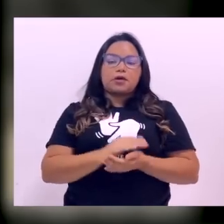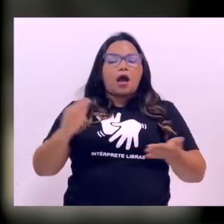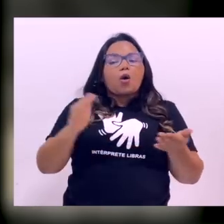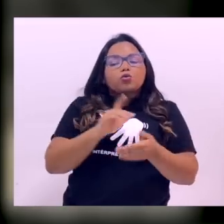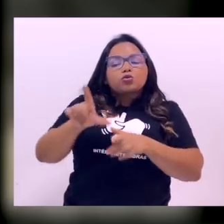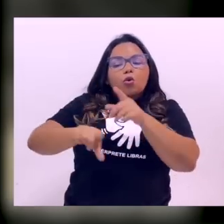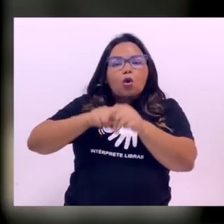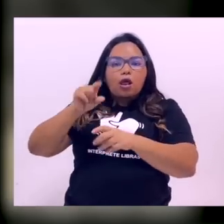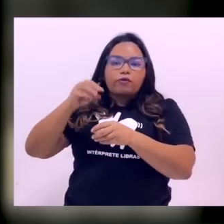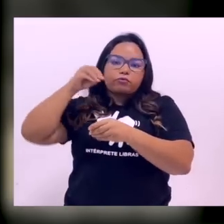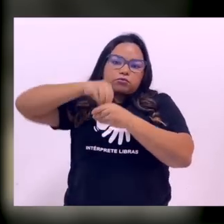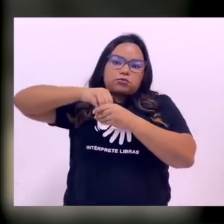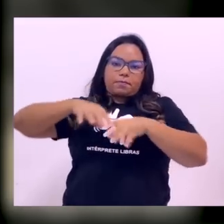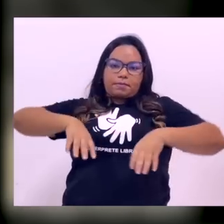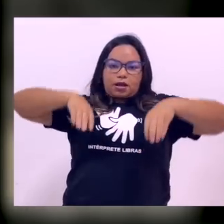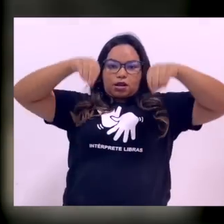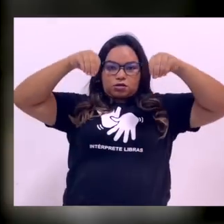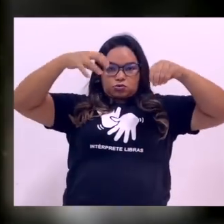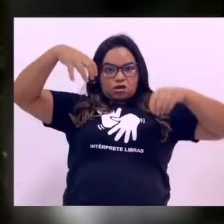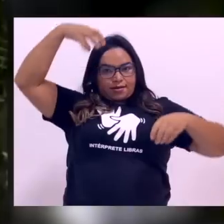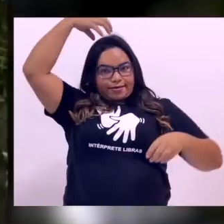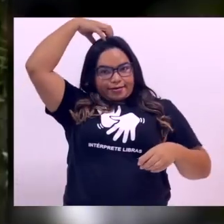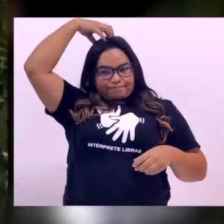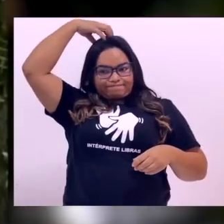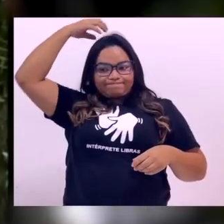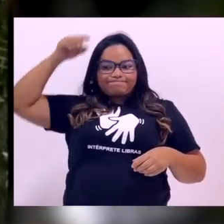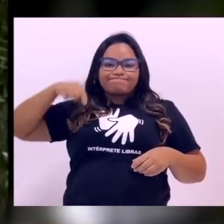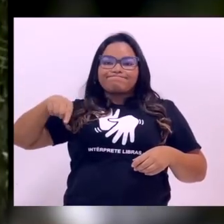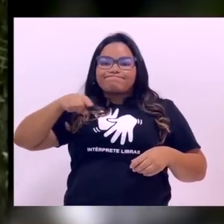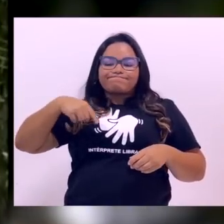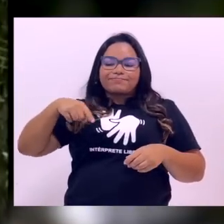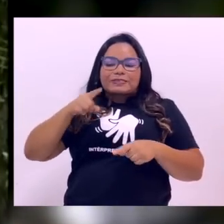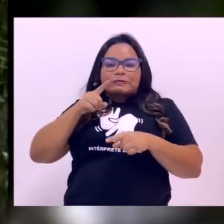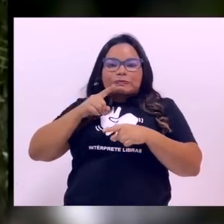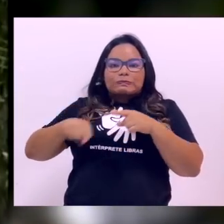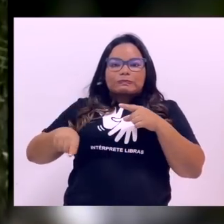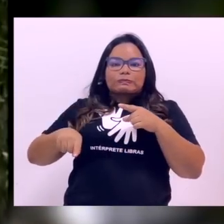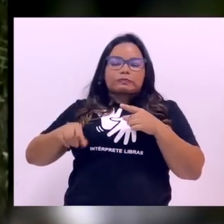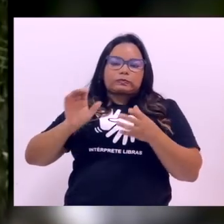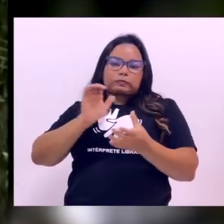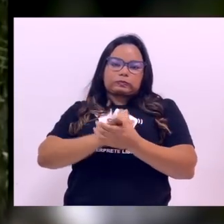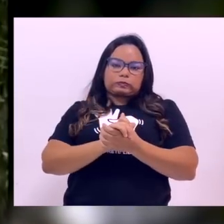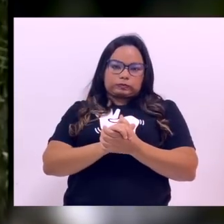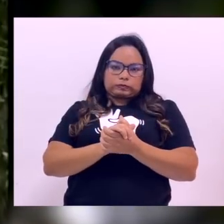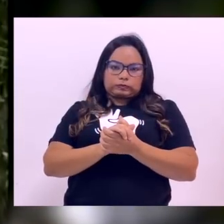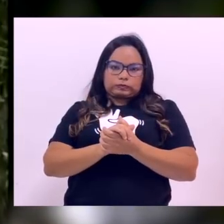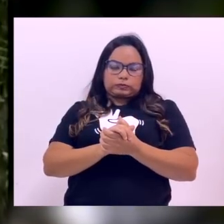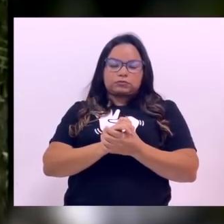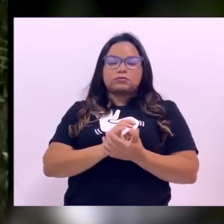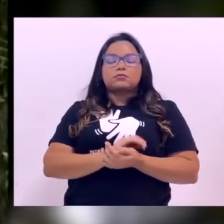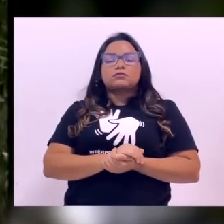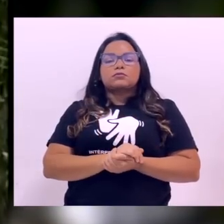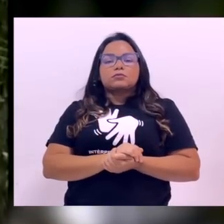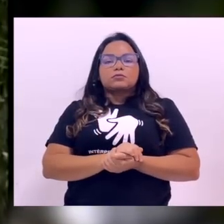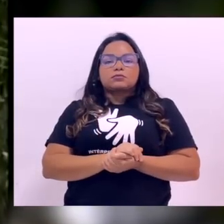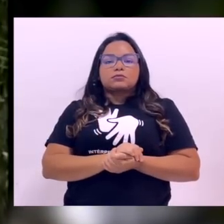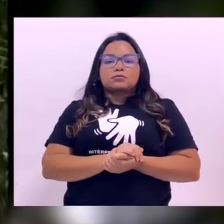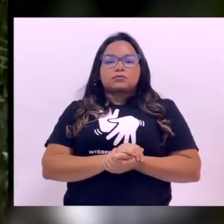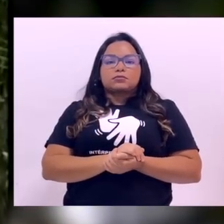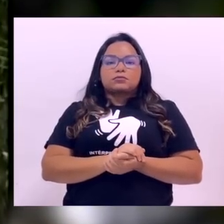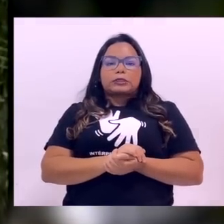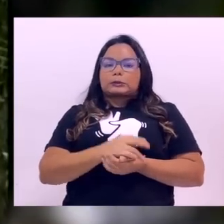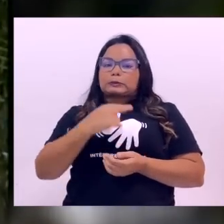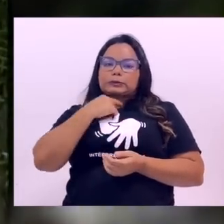quando os detiveram, foram feitos eunucos, para poderem servir ao rei. Mas, para